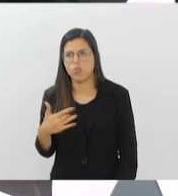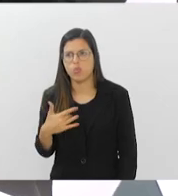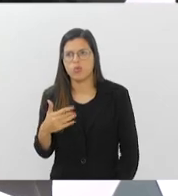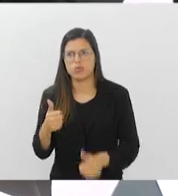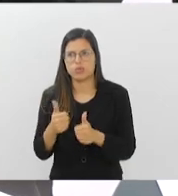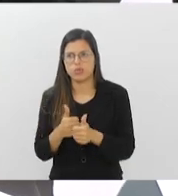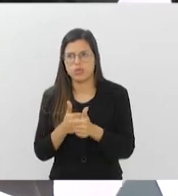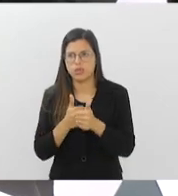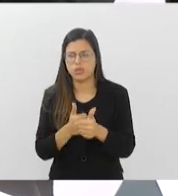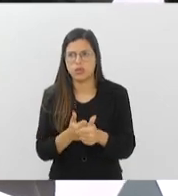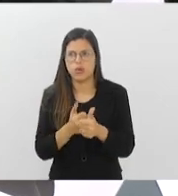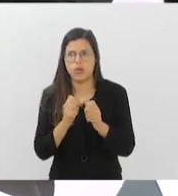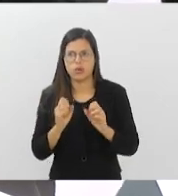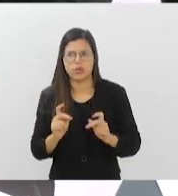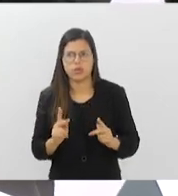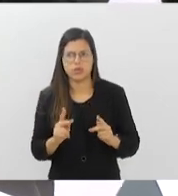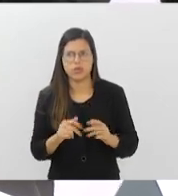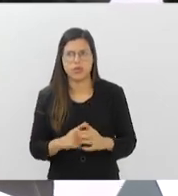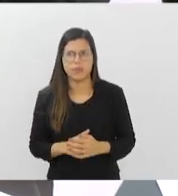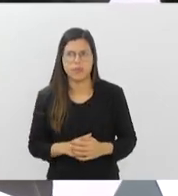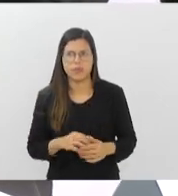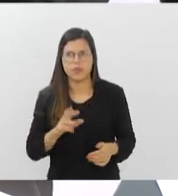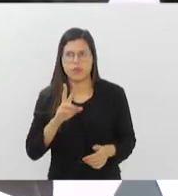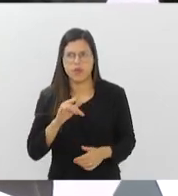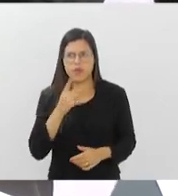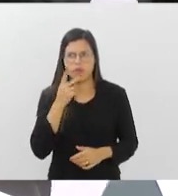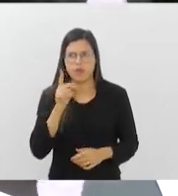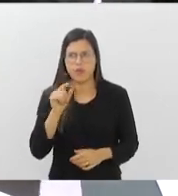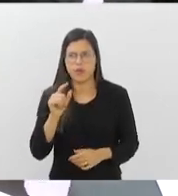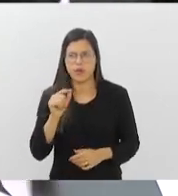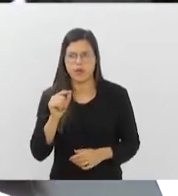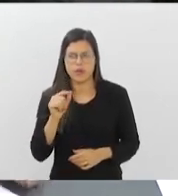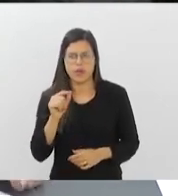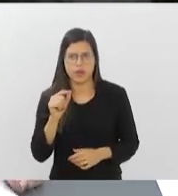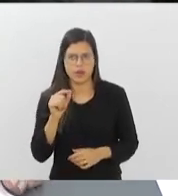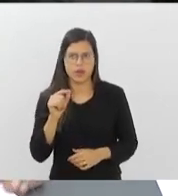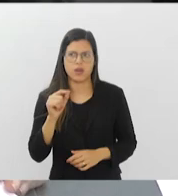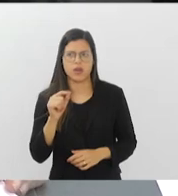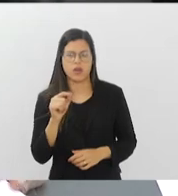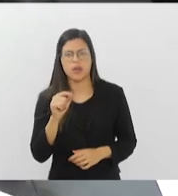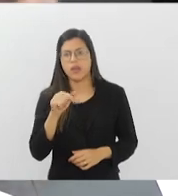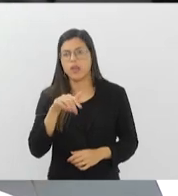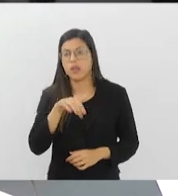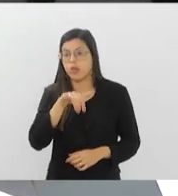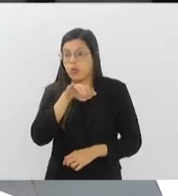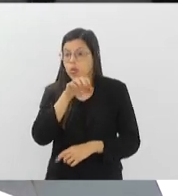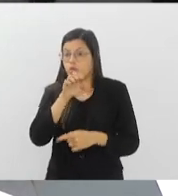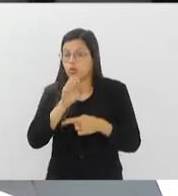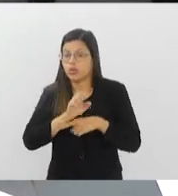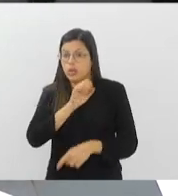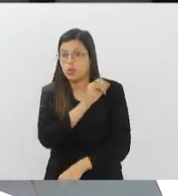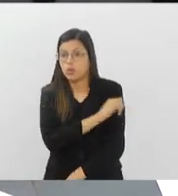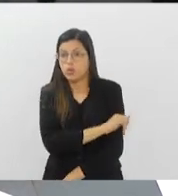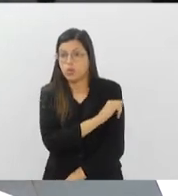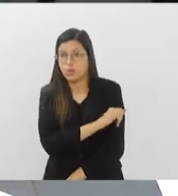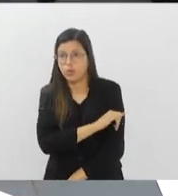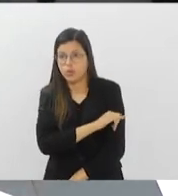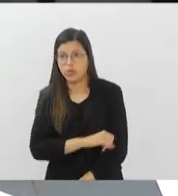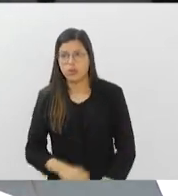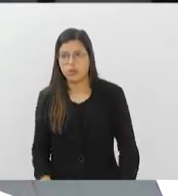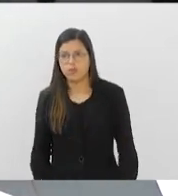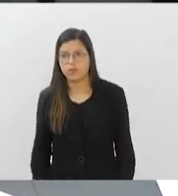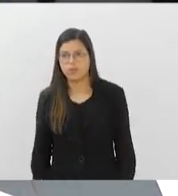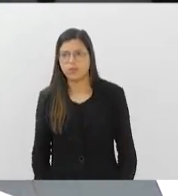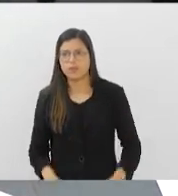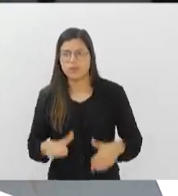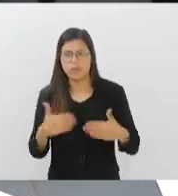renascer... Aí vai dizer o seguinte, no âmbito do Estado do Rio de Janeiro, no âmbito do Estado, estão os